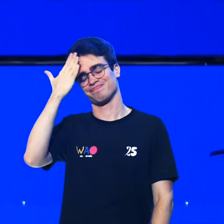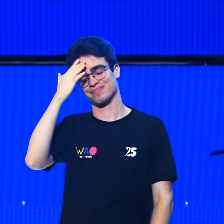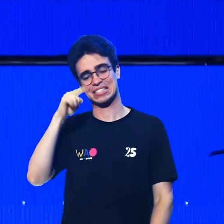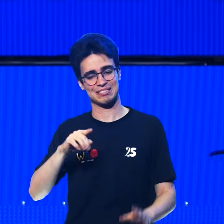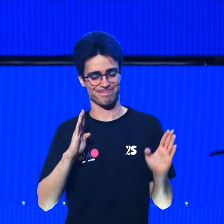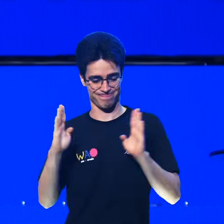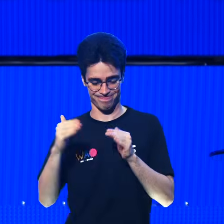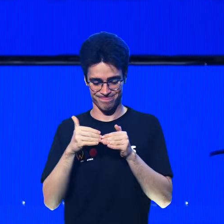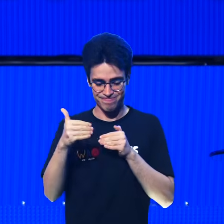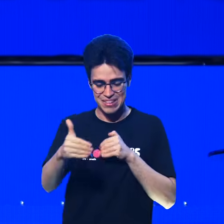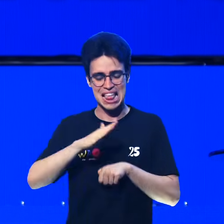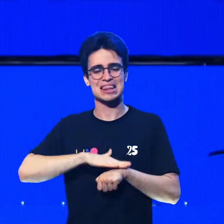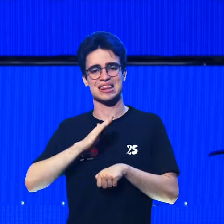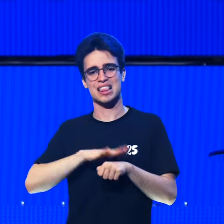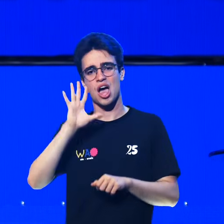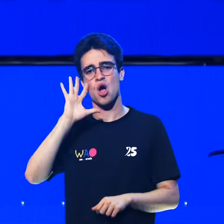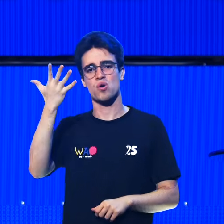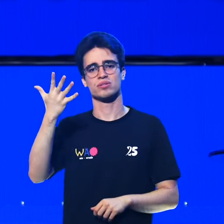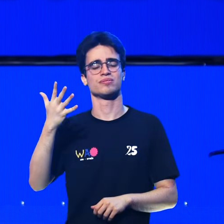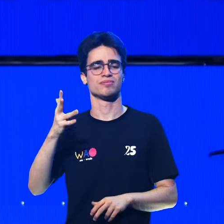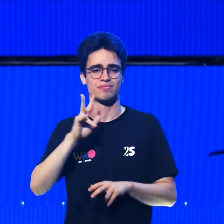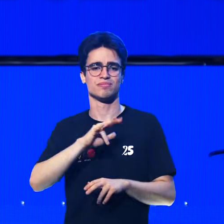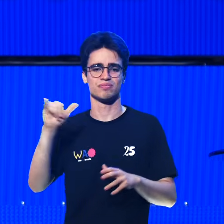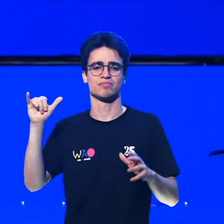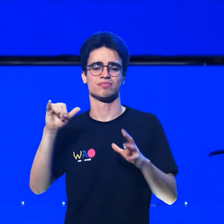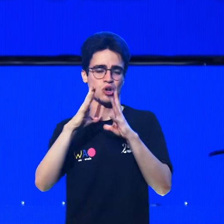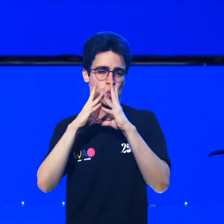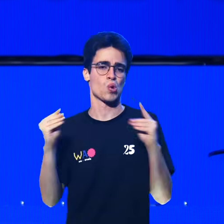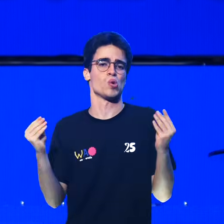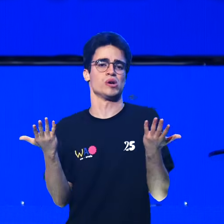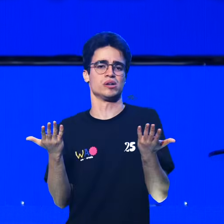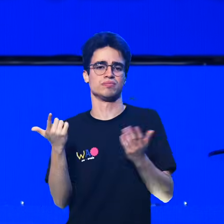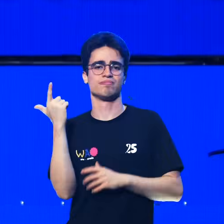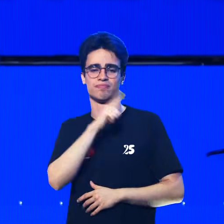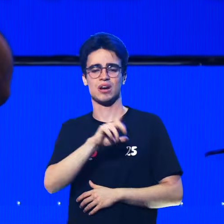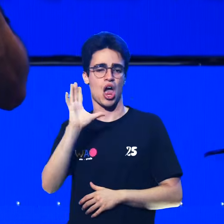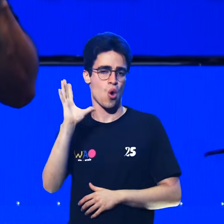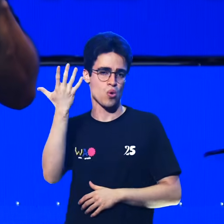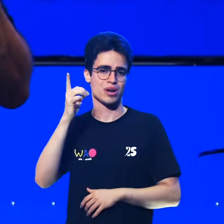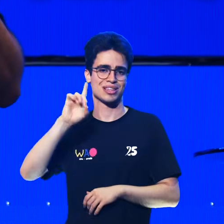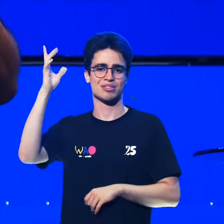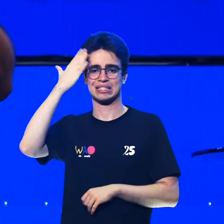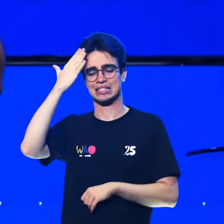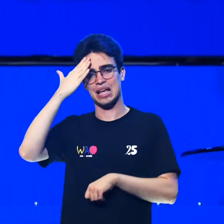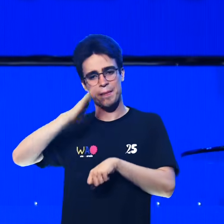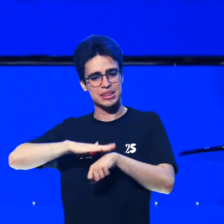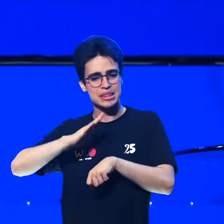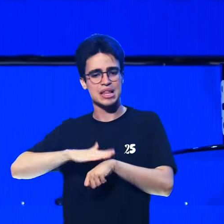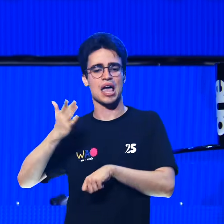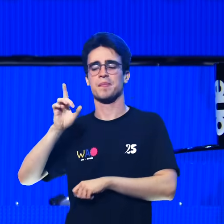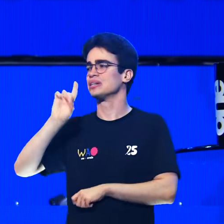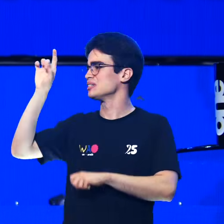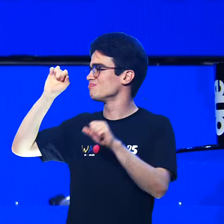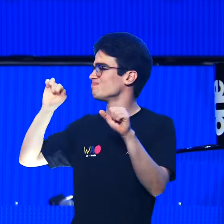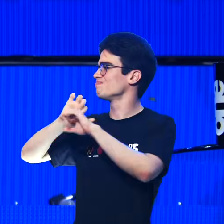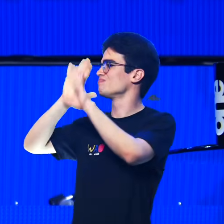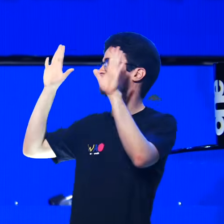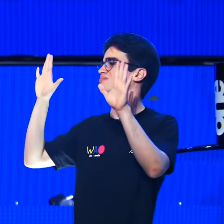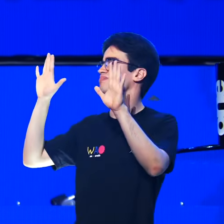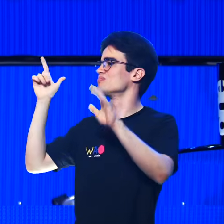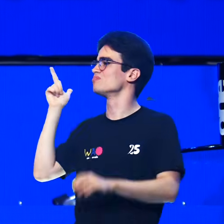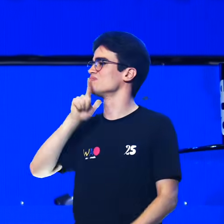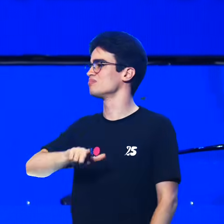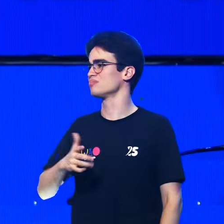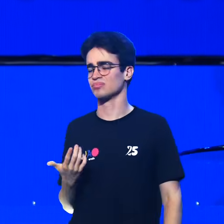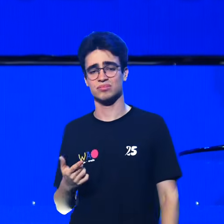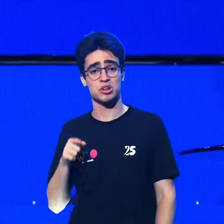questão de tempo para isso acontecer. E de fato aconteceu no tempo do Senhor, e o nome dEle foi glorificado através